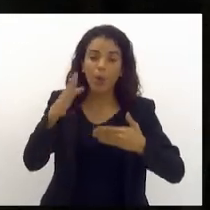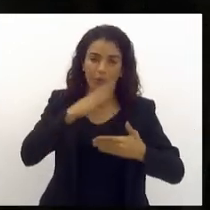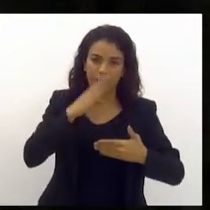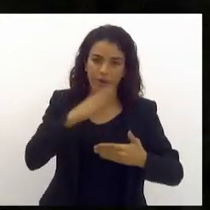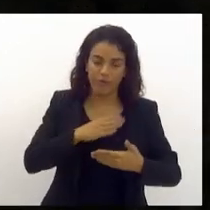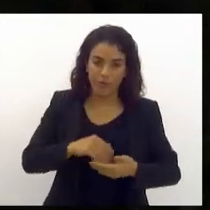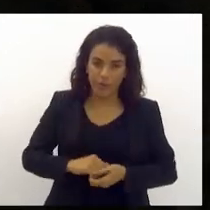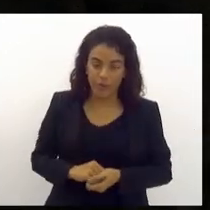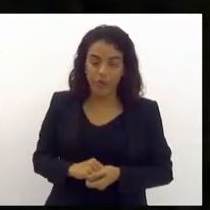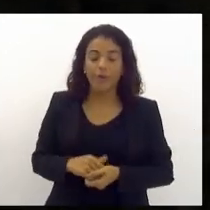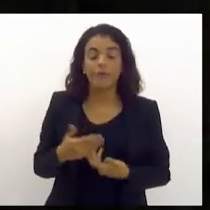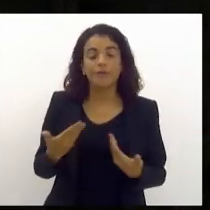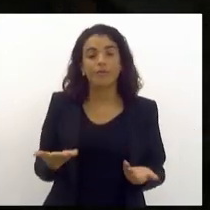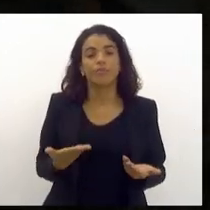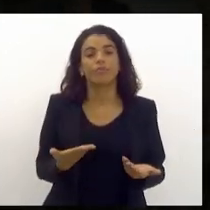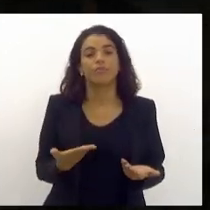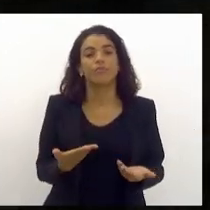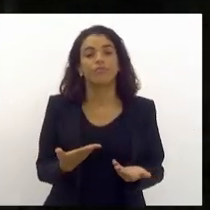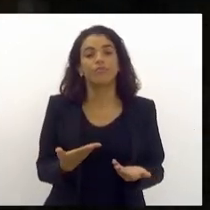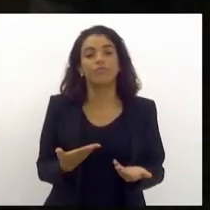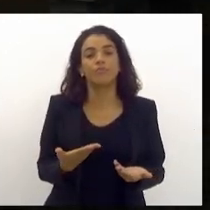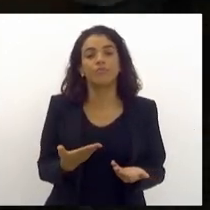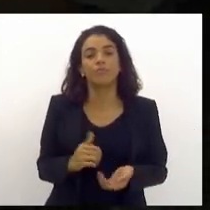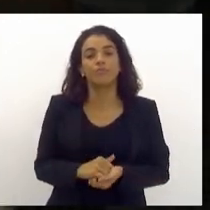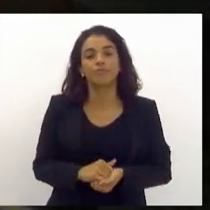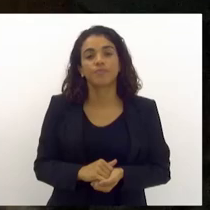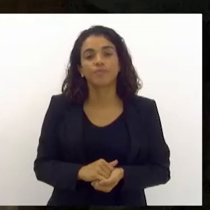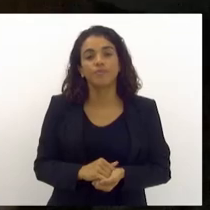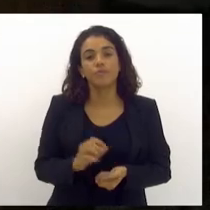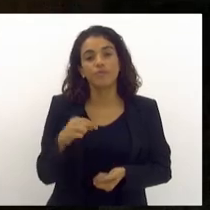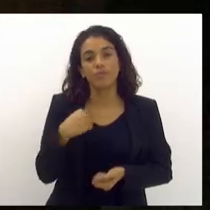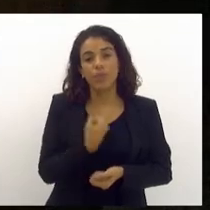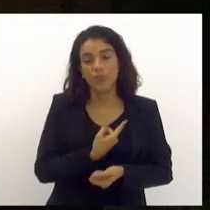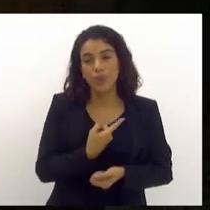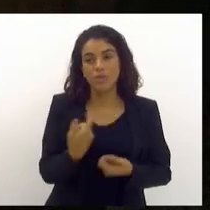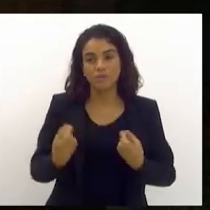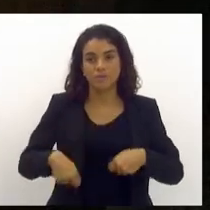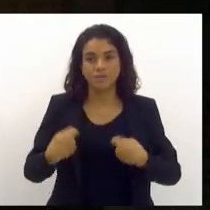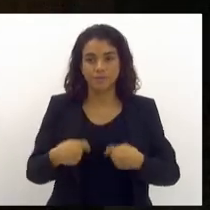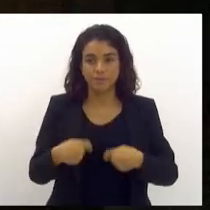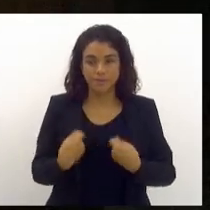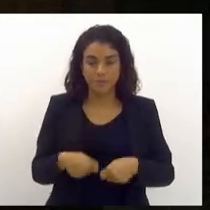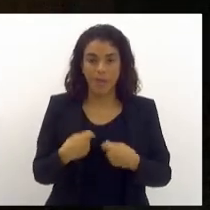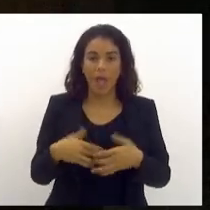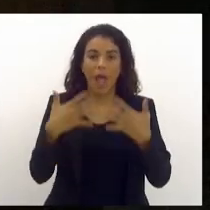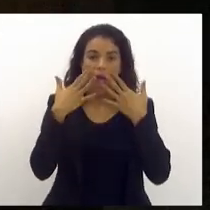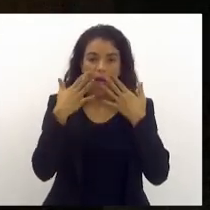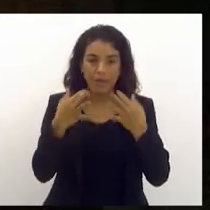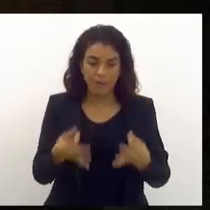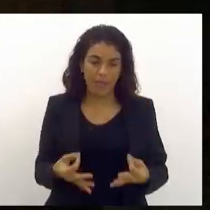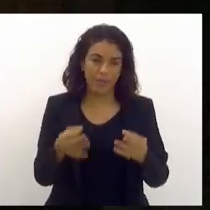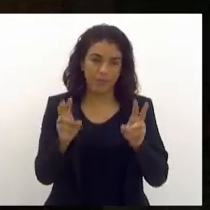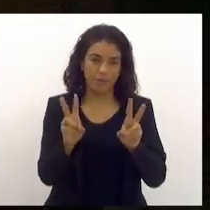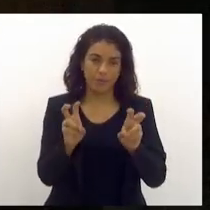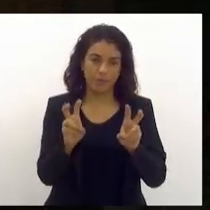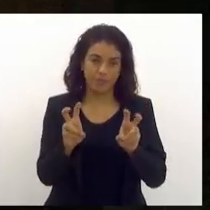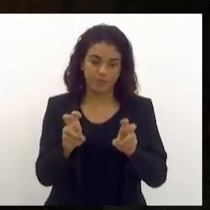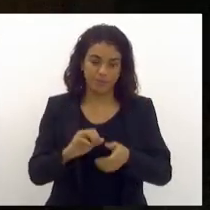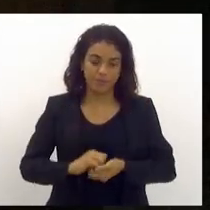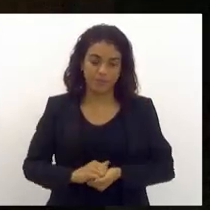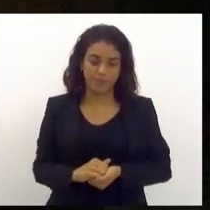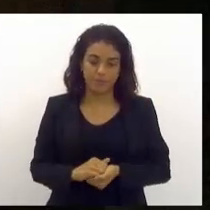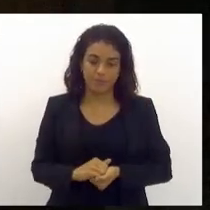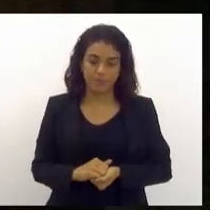presidente. Então, quero dizer ao senhor aqui que nós precisamos, para encerrar aqui, senhor presidente, estar atento a esse assunto. Como eu